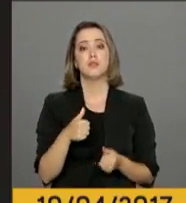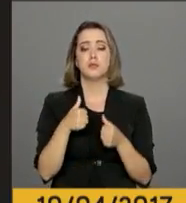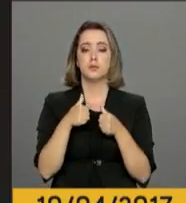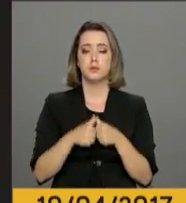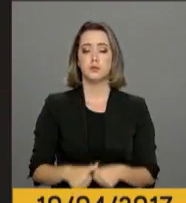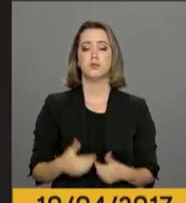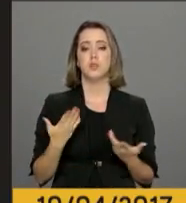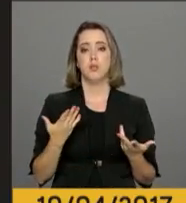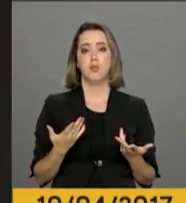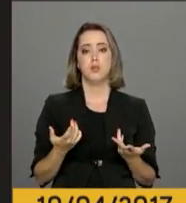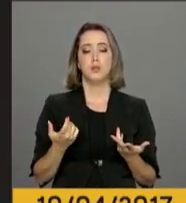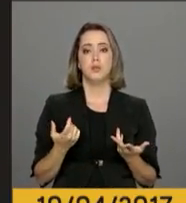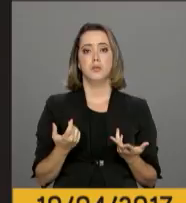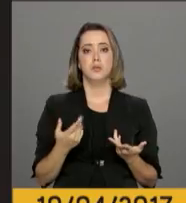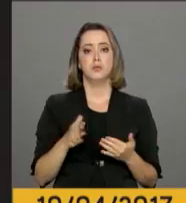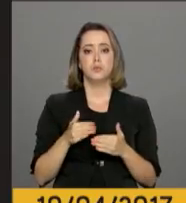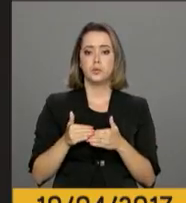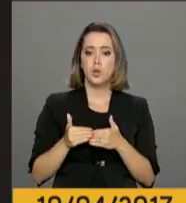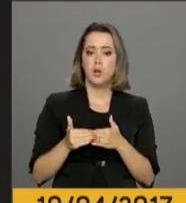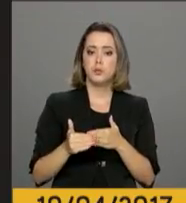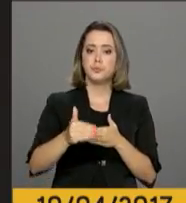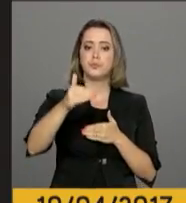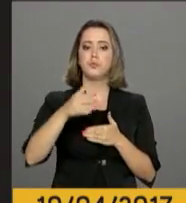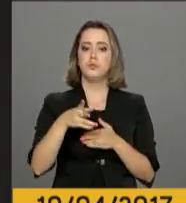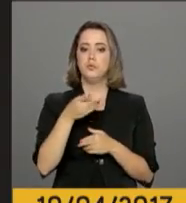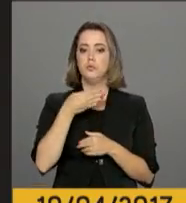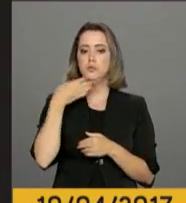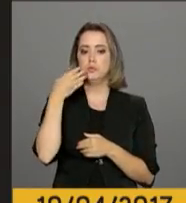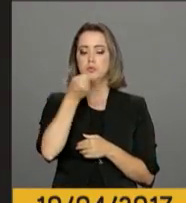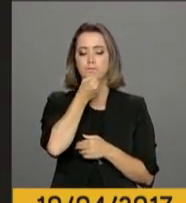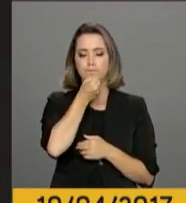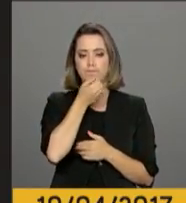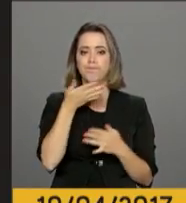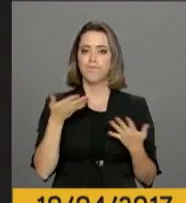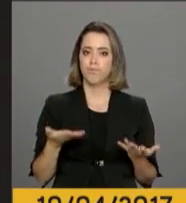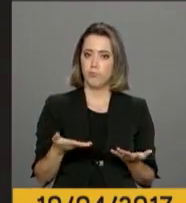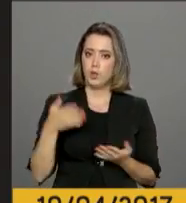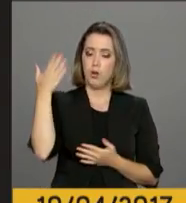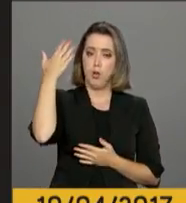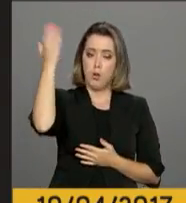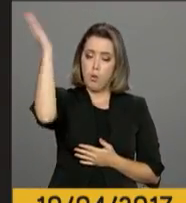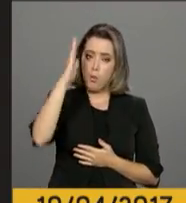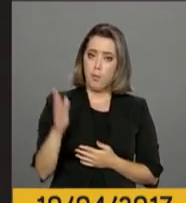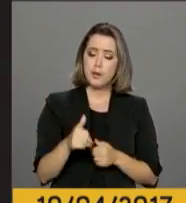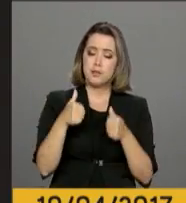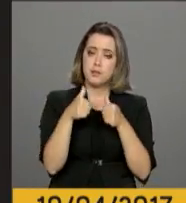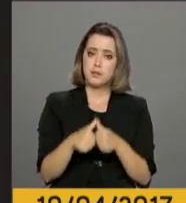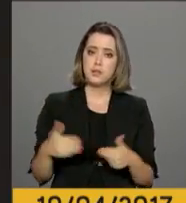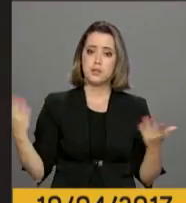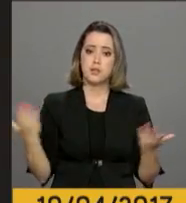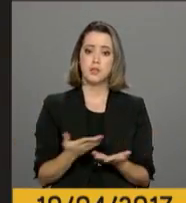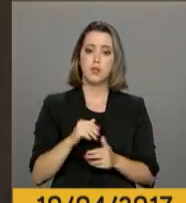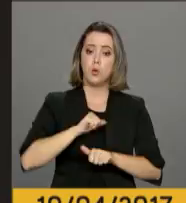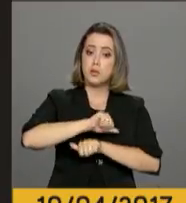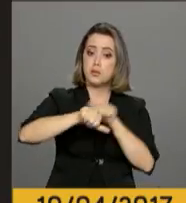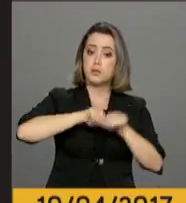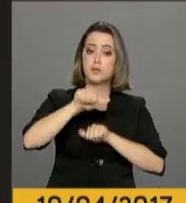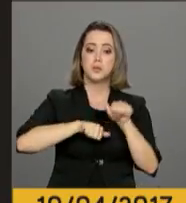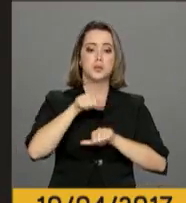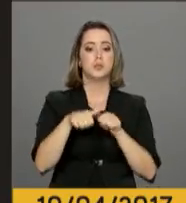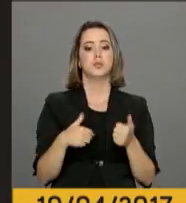permitam-me alongar um pouco o discurso, para dizer que o Brasil passa por grandes